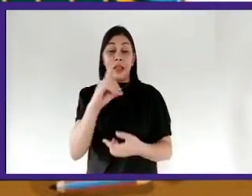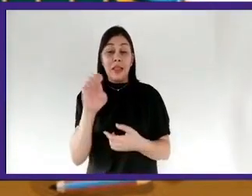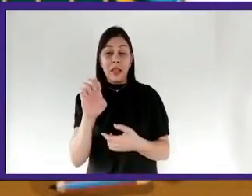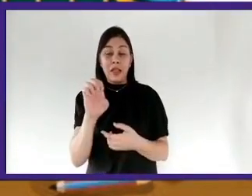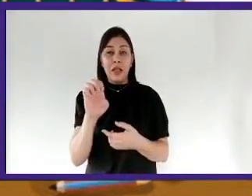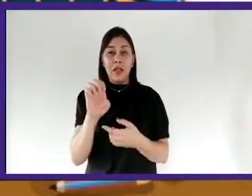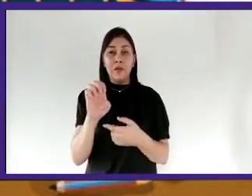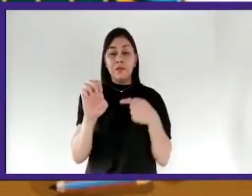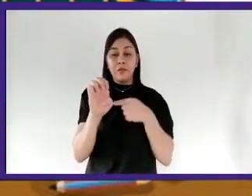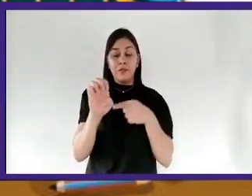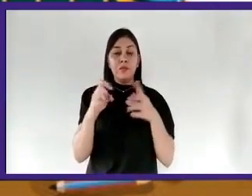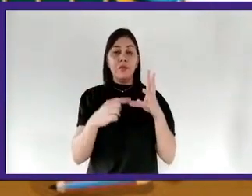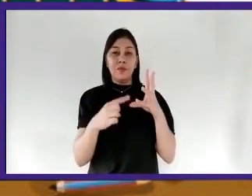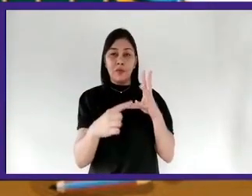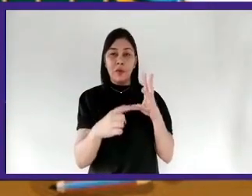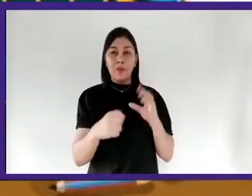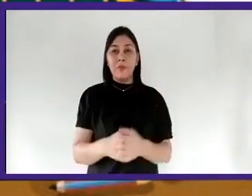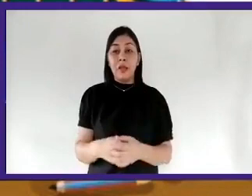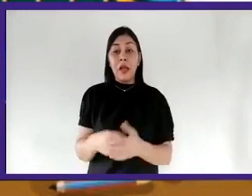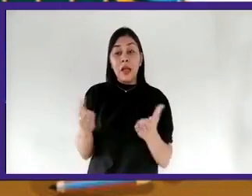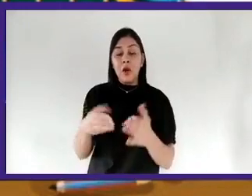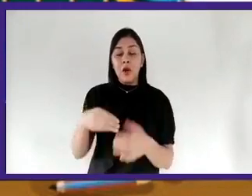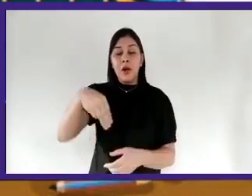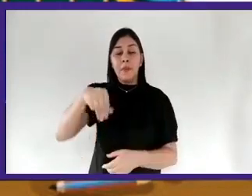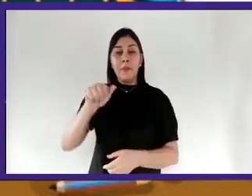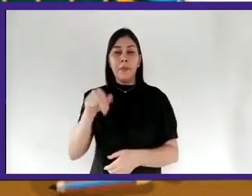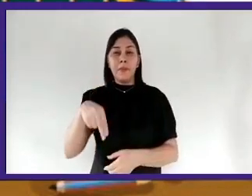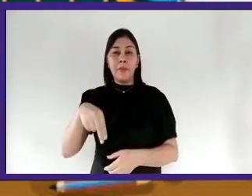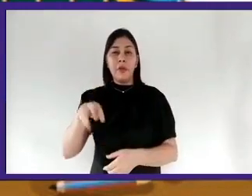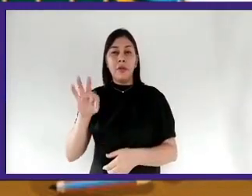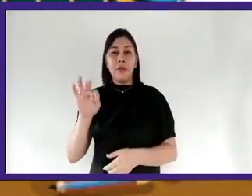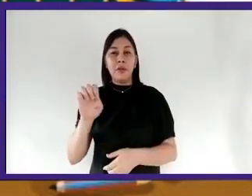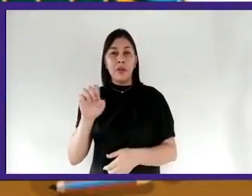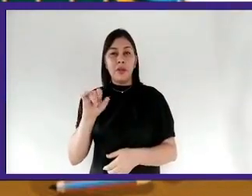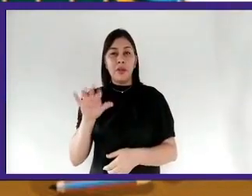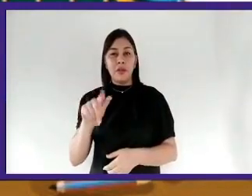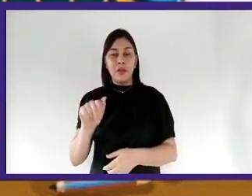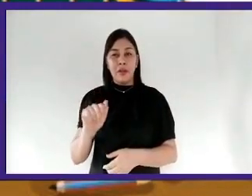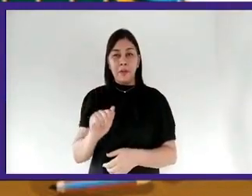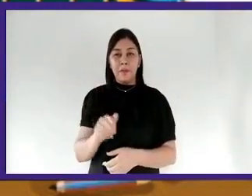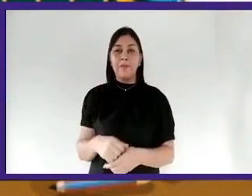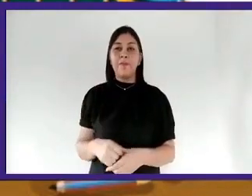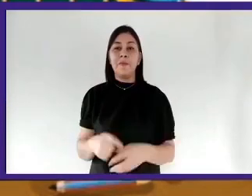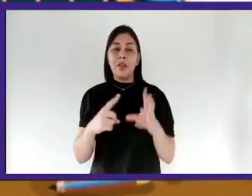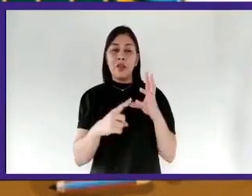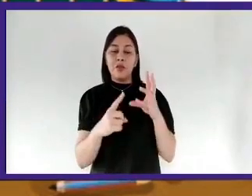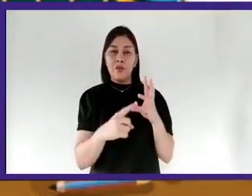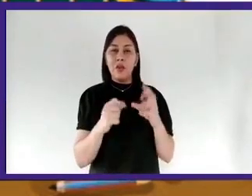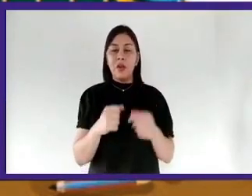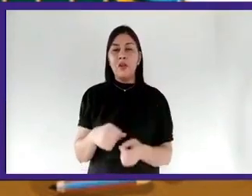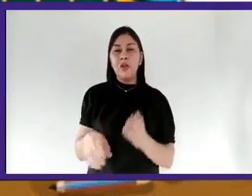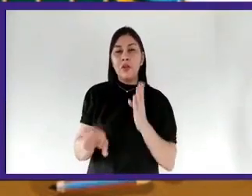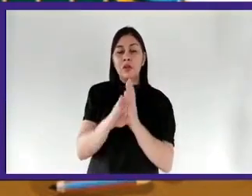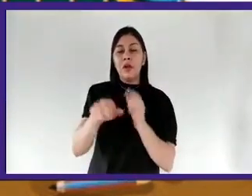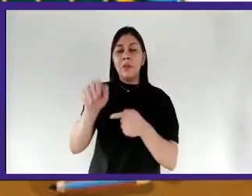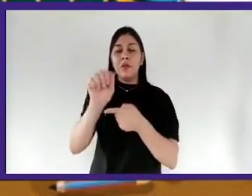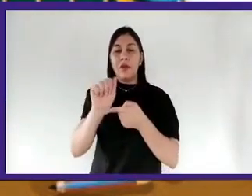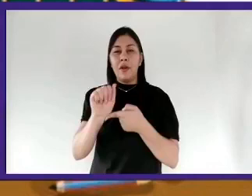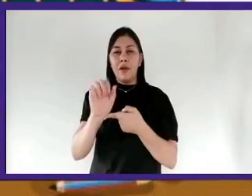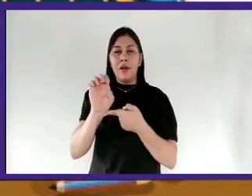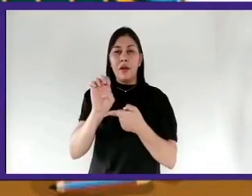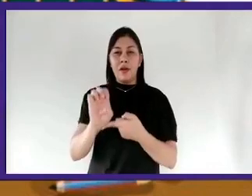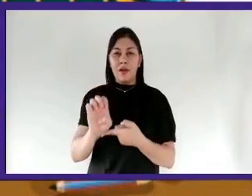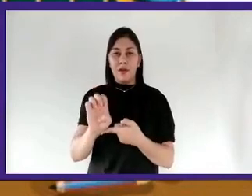E. E manteiga. Vamos ver a palavra manteiga? A, E,